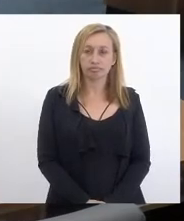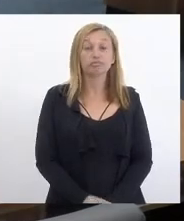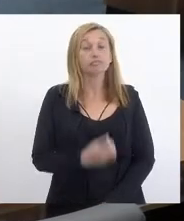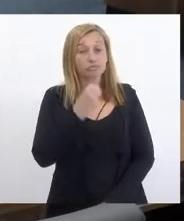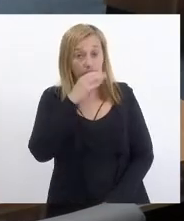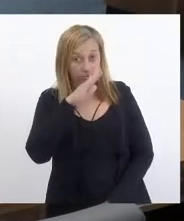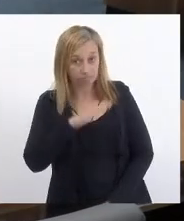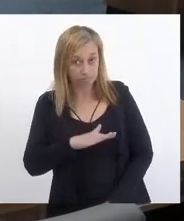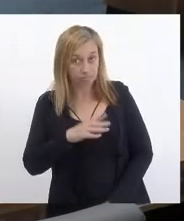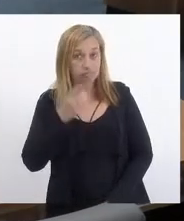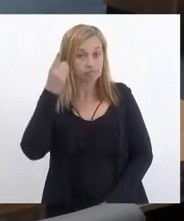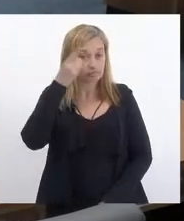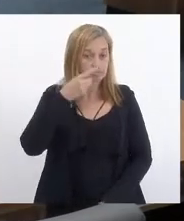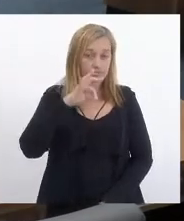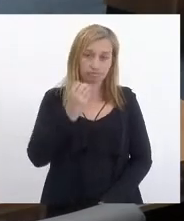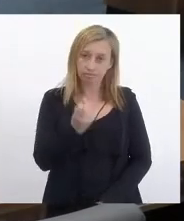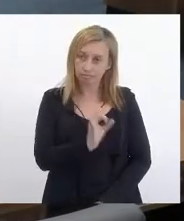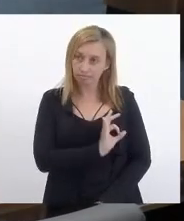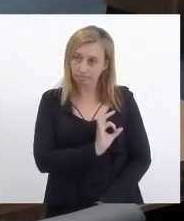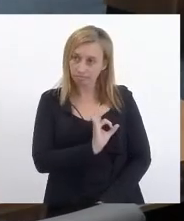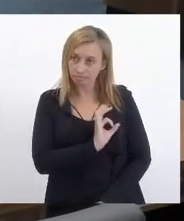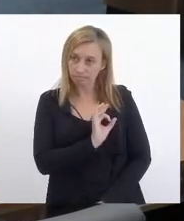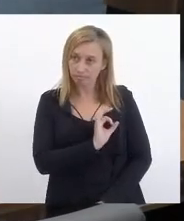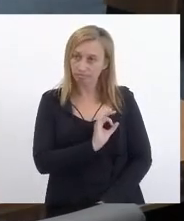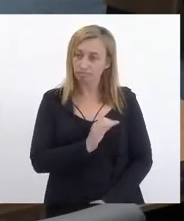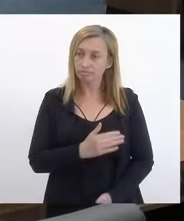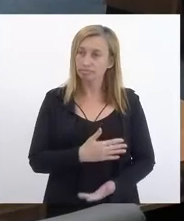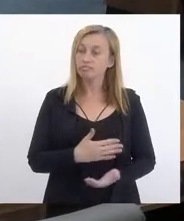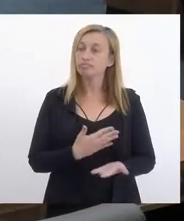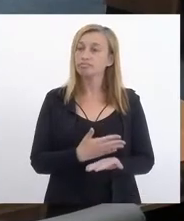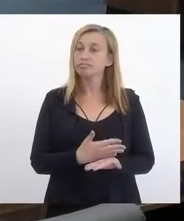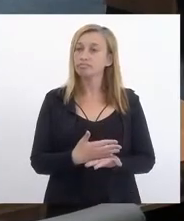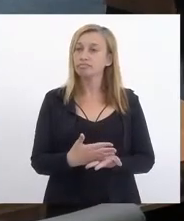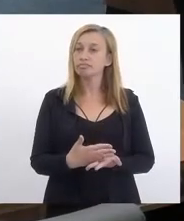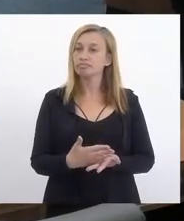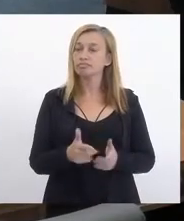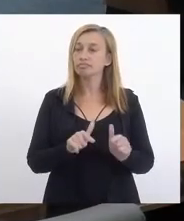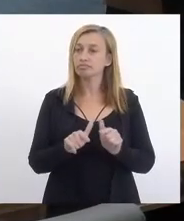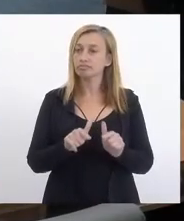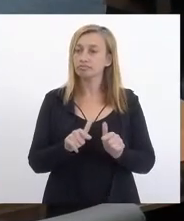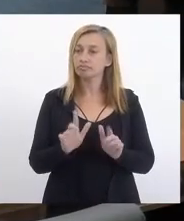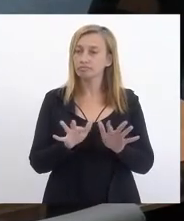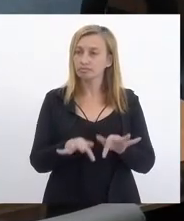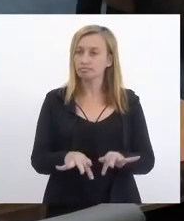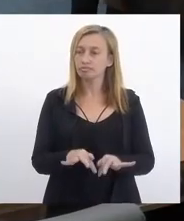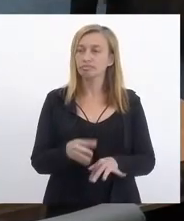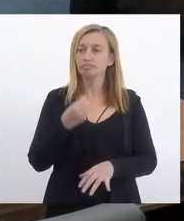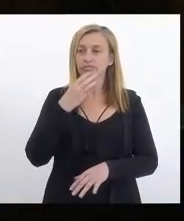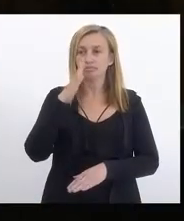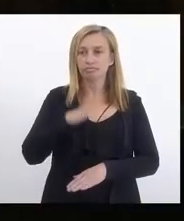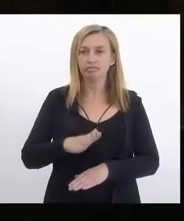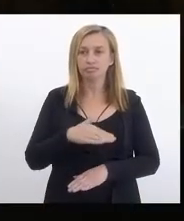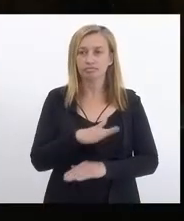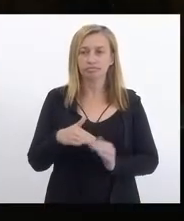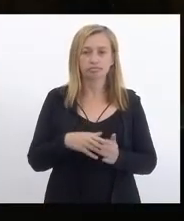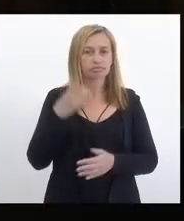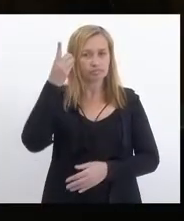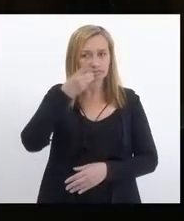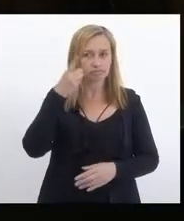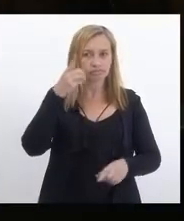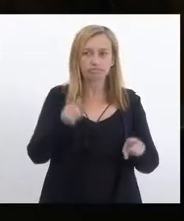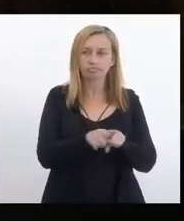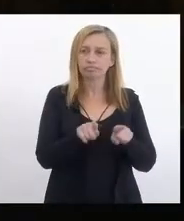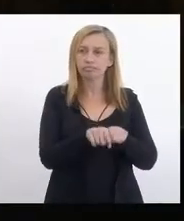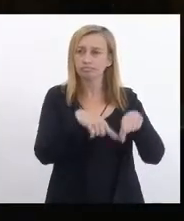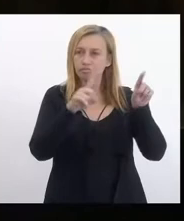Boa tarde, deputada Marta Rocha, que está presidindo o expediente final. Boa tarde, deputados, todos os funcionários que